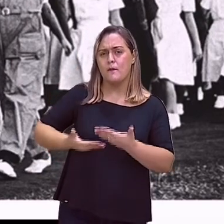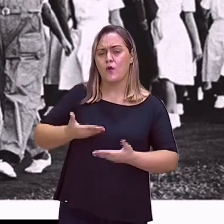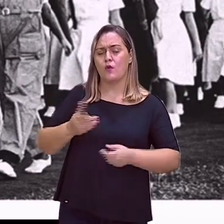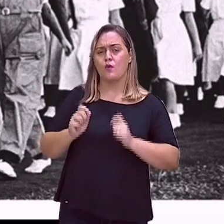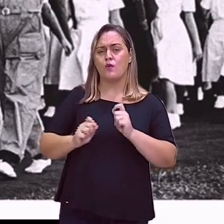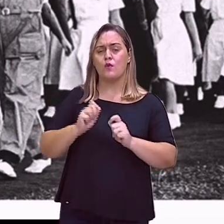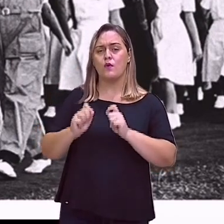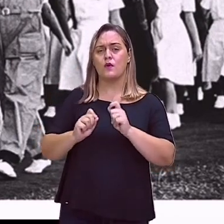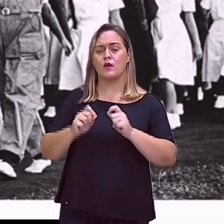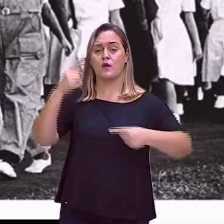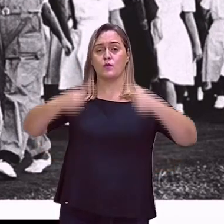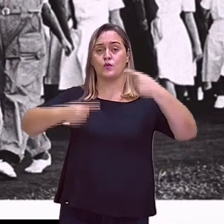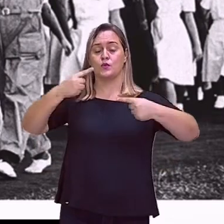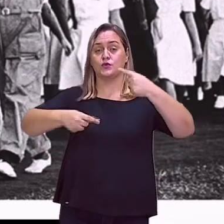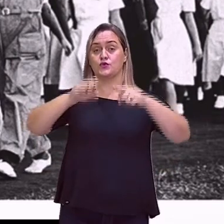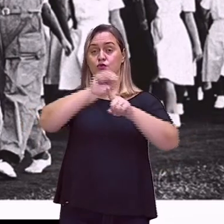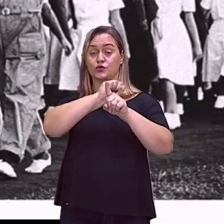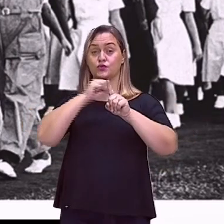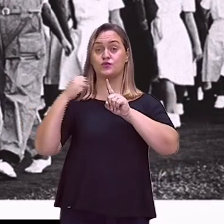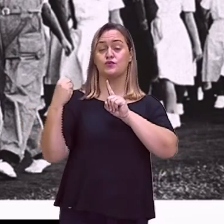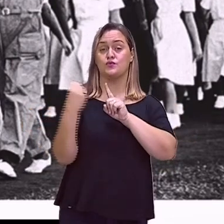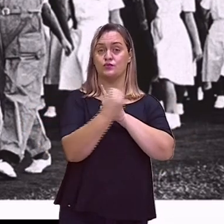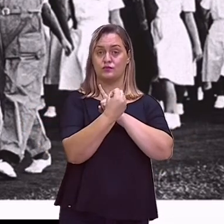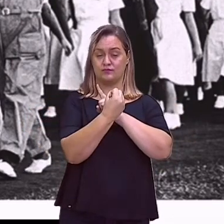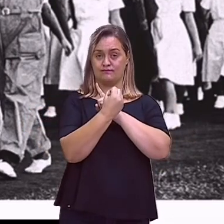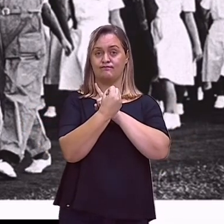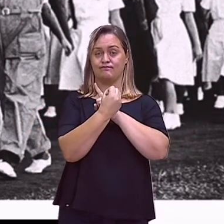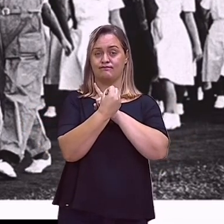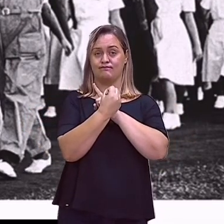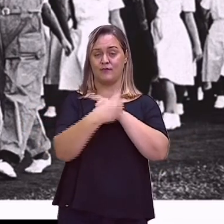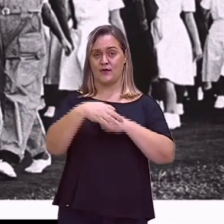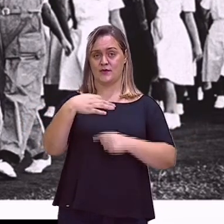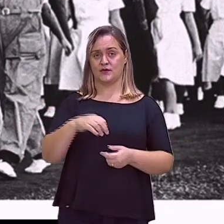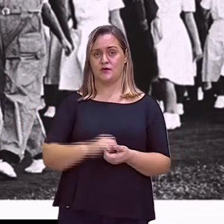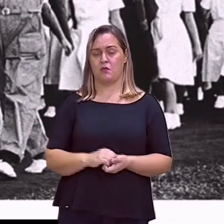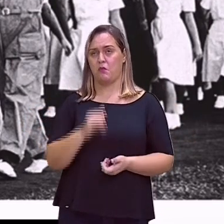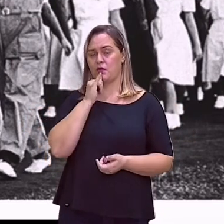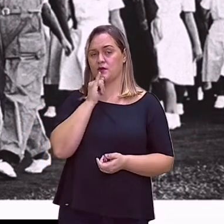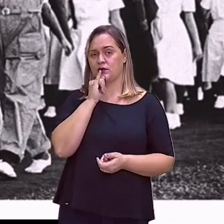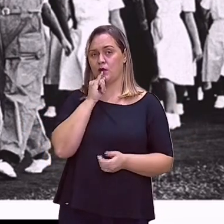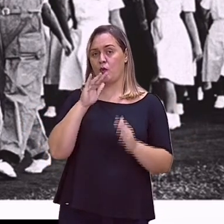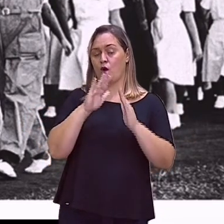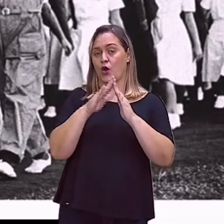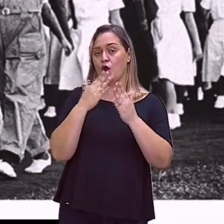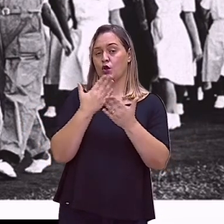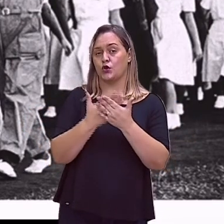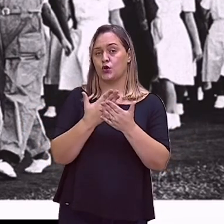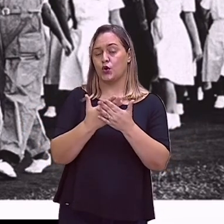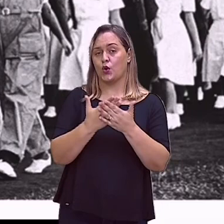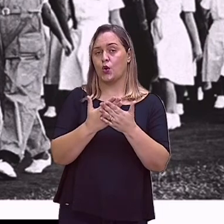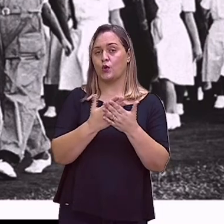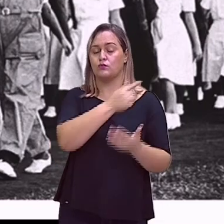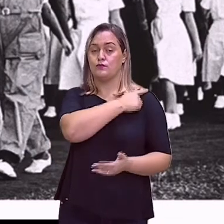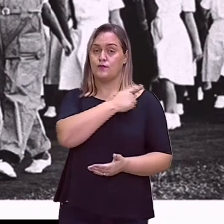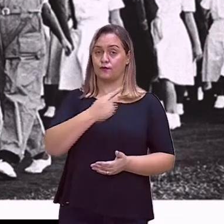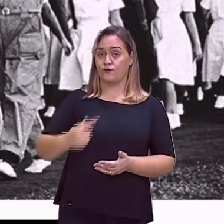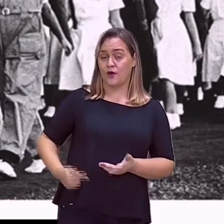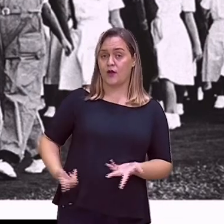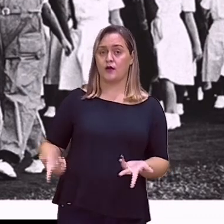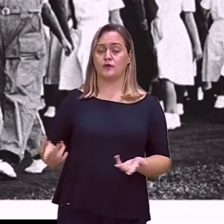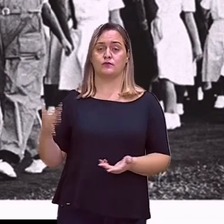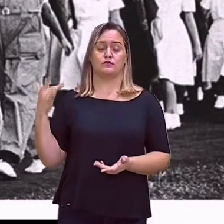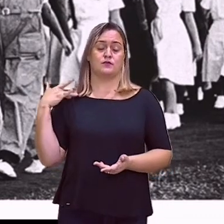sociais. E quais são as políticas sociais? Escola pública, saúde